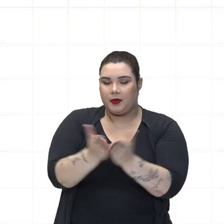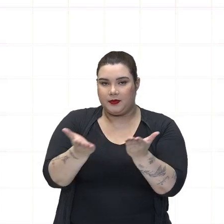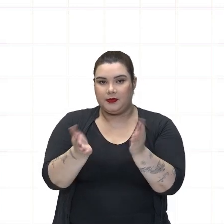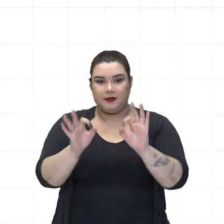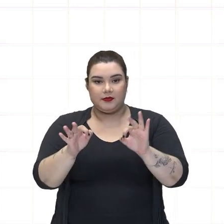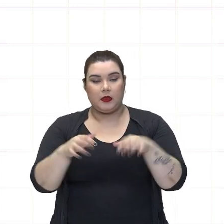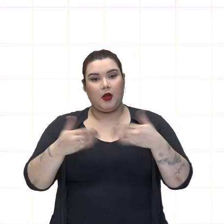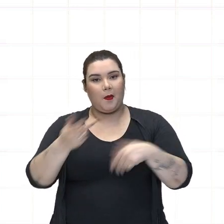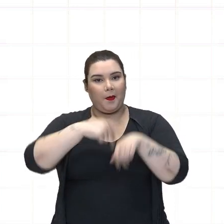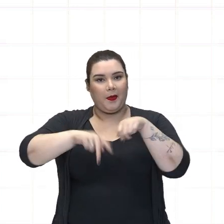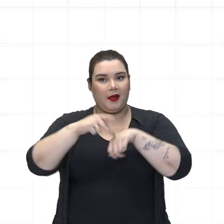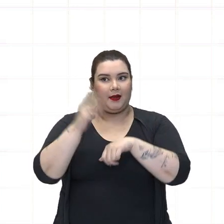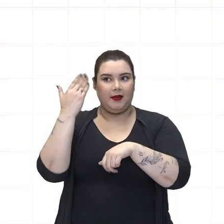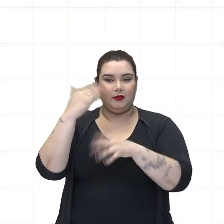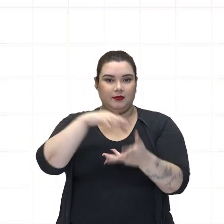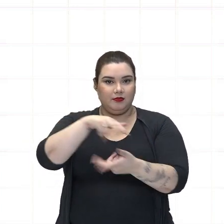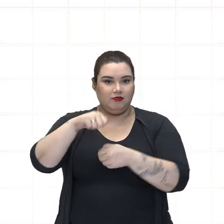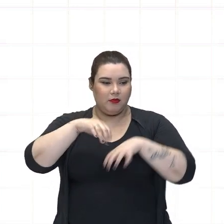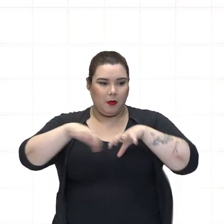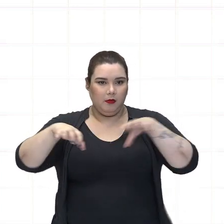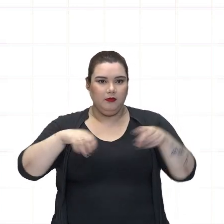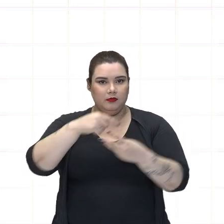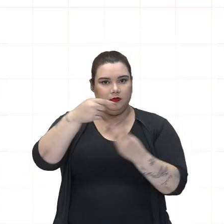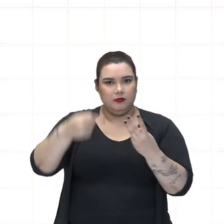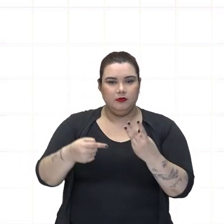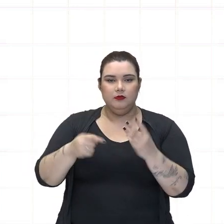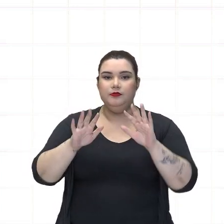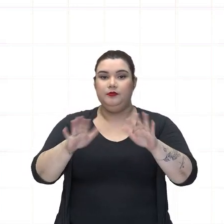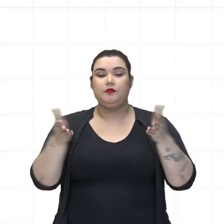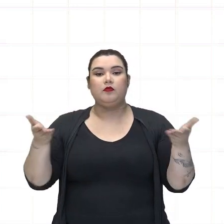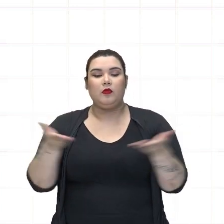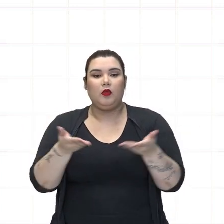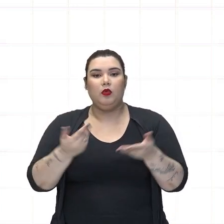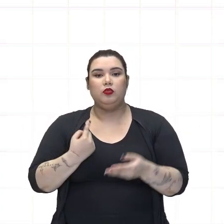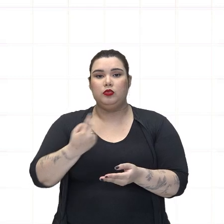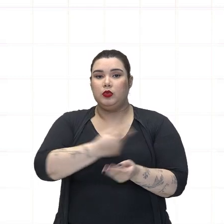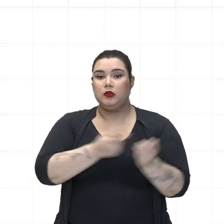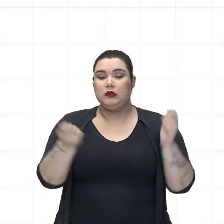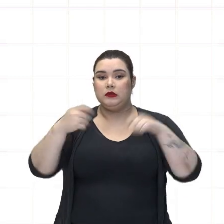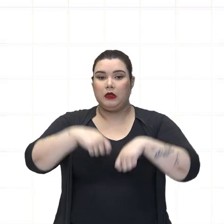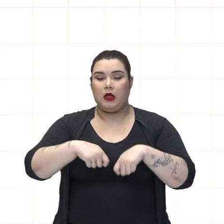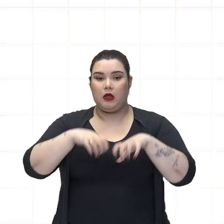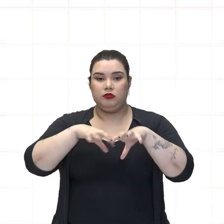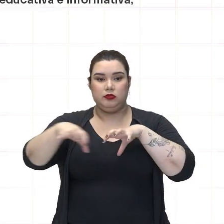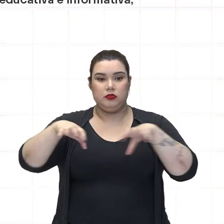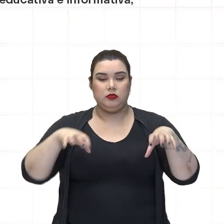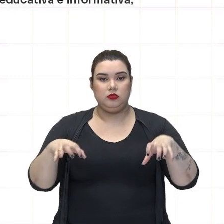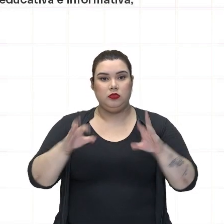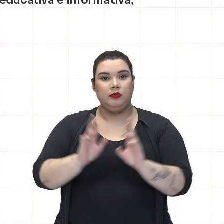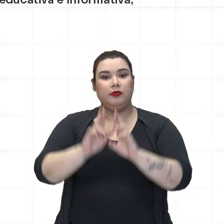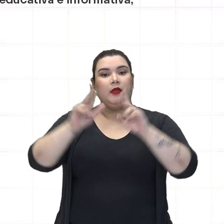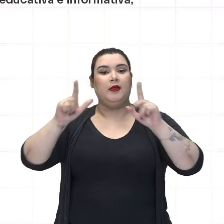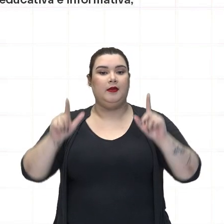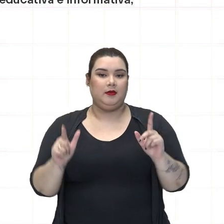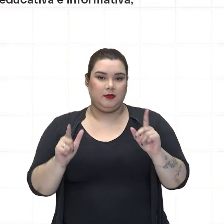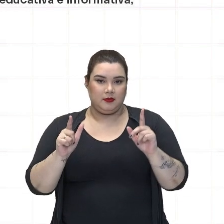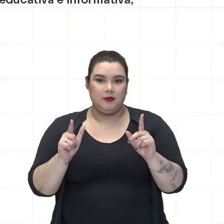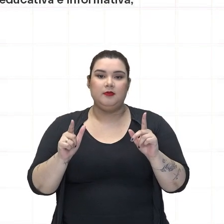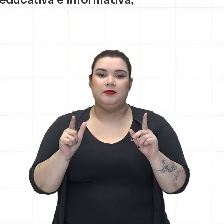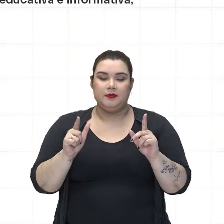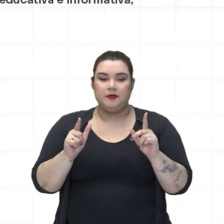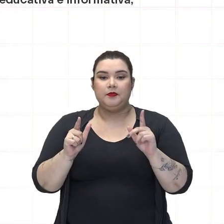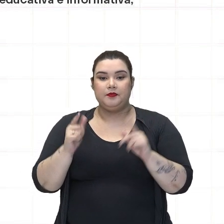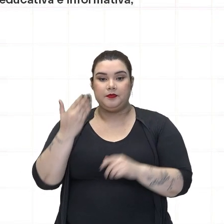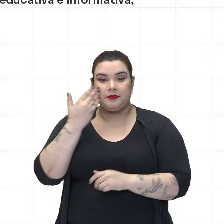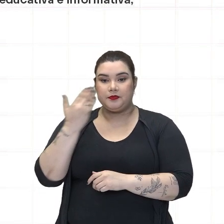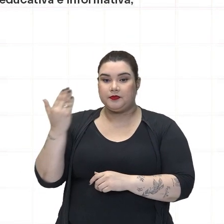era dividido dessa forma. Hoje em dia, pessoal, a gente consegue dividir o mundo com outro nome, né? Como a gente está vendo aí